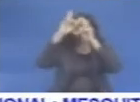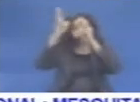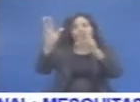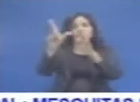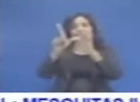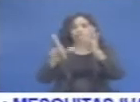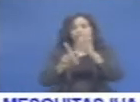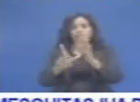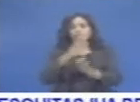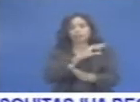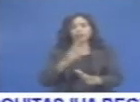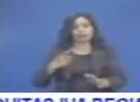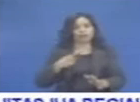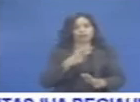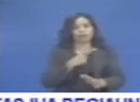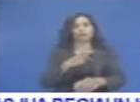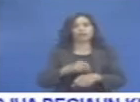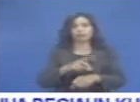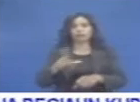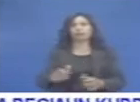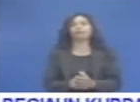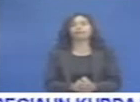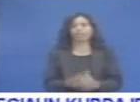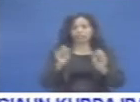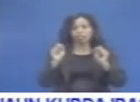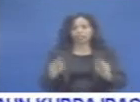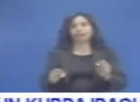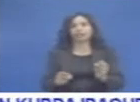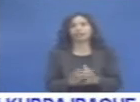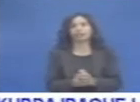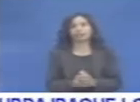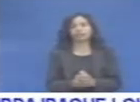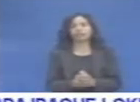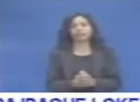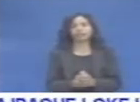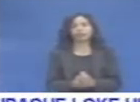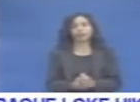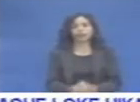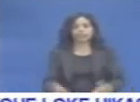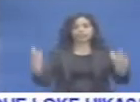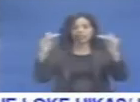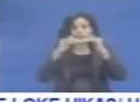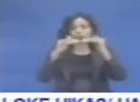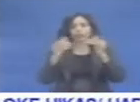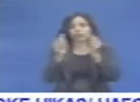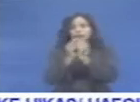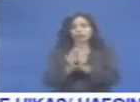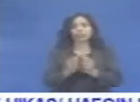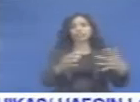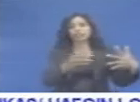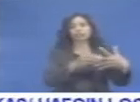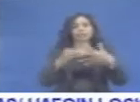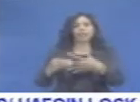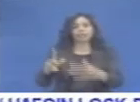Esforço, rodi contribui para a criação clima. Liu entende malu, rodi ramoso diálogo nacional. Liu partido Fretelin,